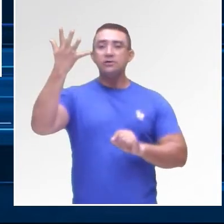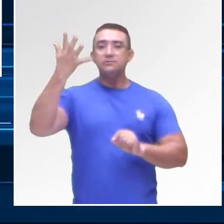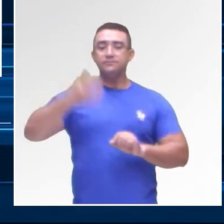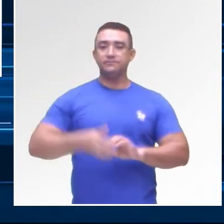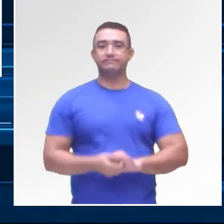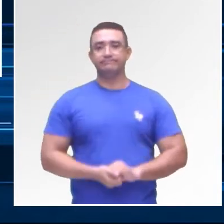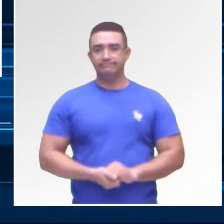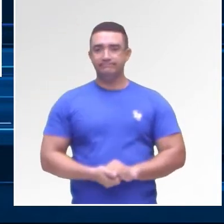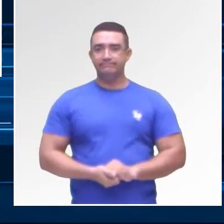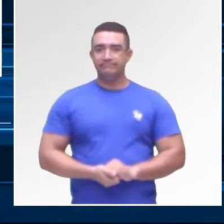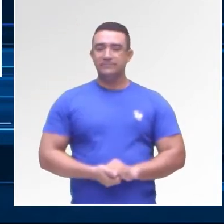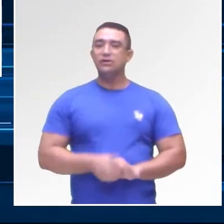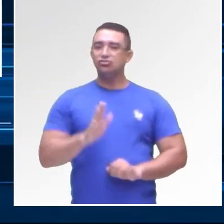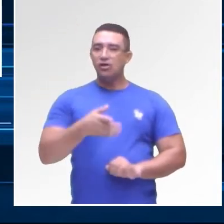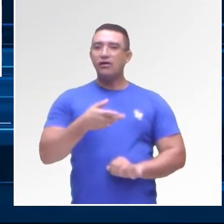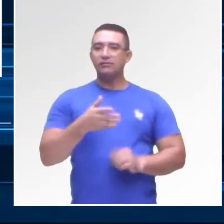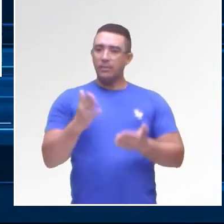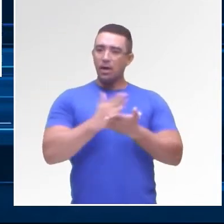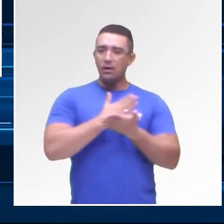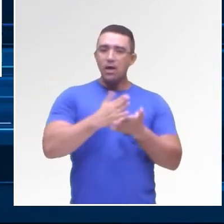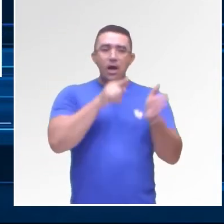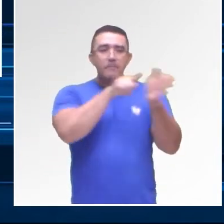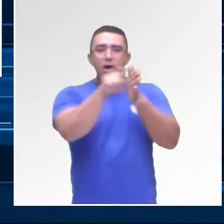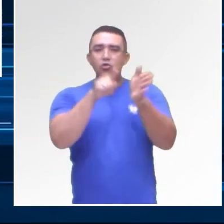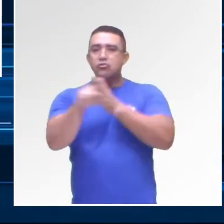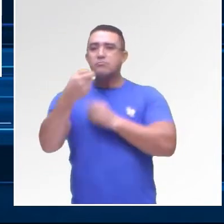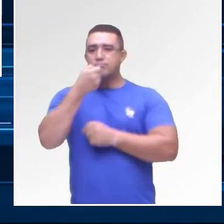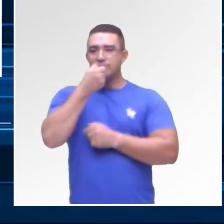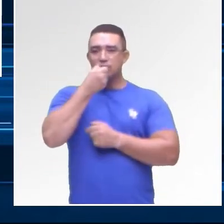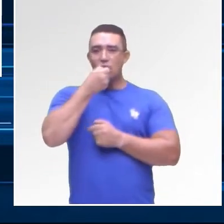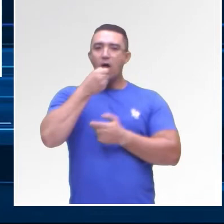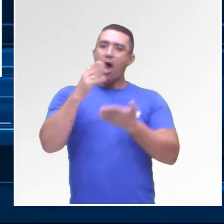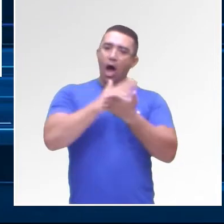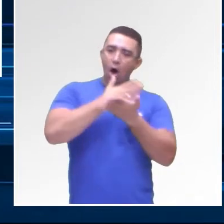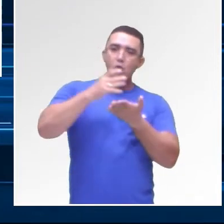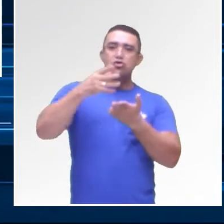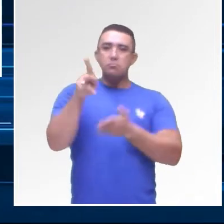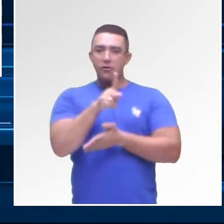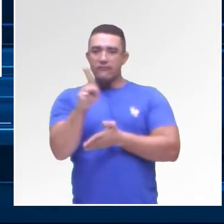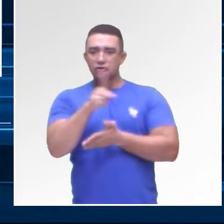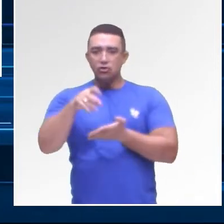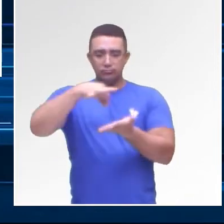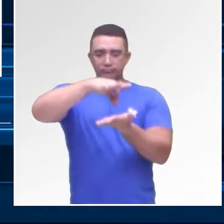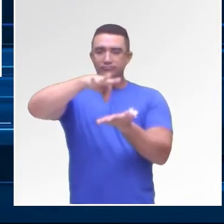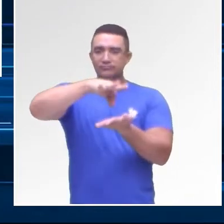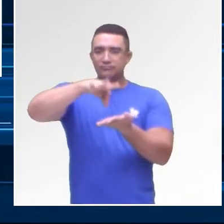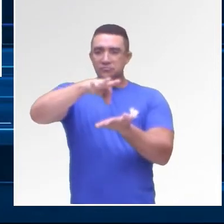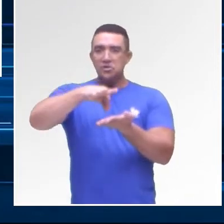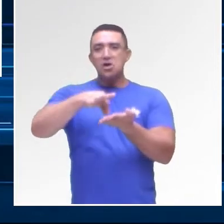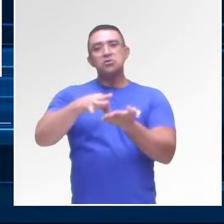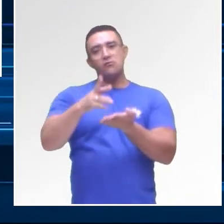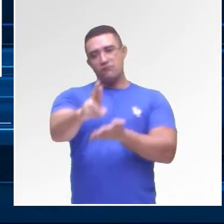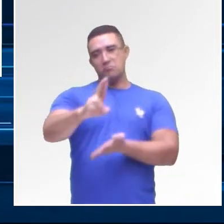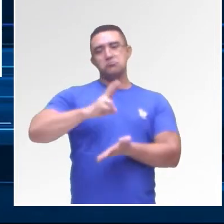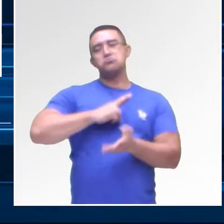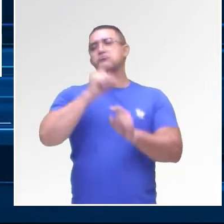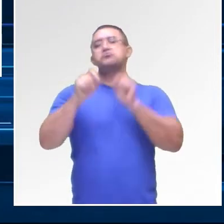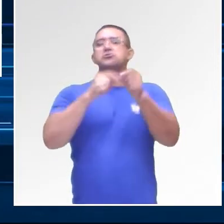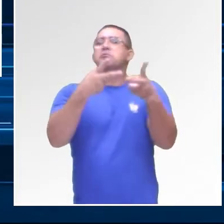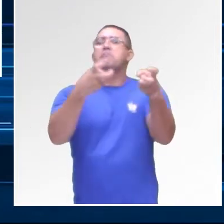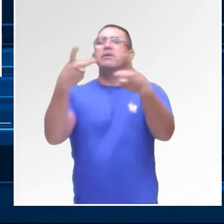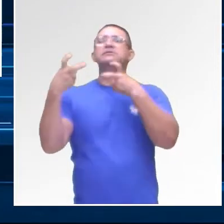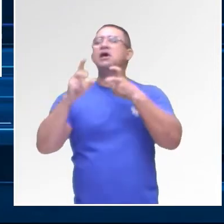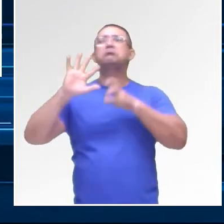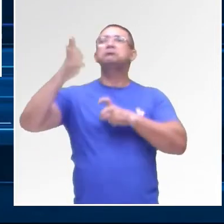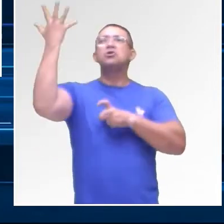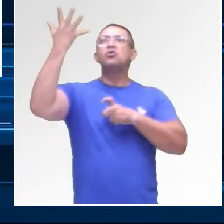nós entrevistamos alguns professores aqui do Centro de Mídias e eles vão dizer para vocês o que eles percebem, que